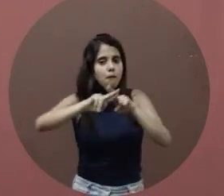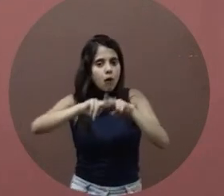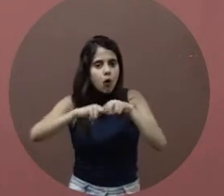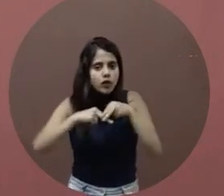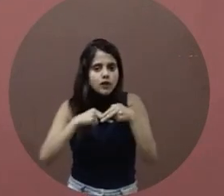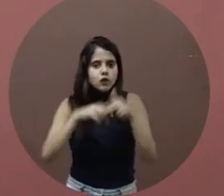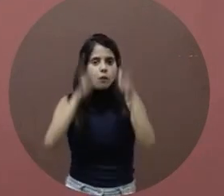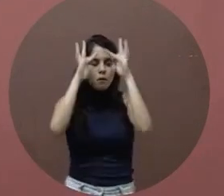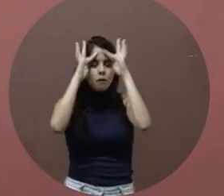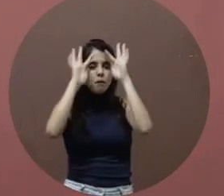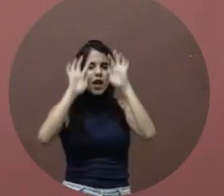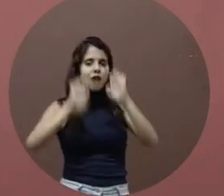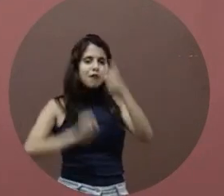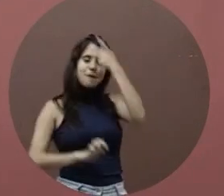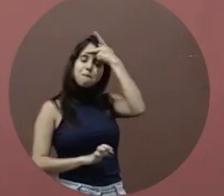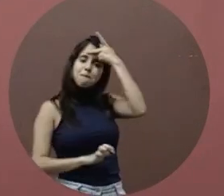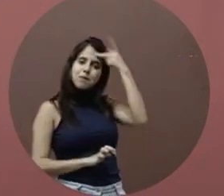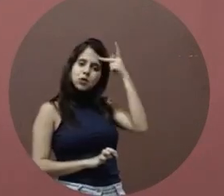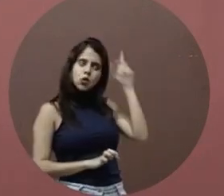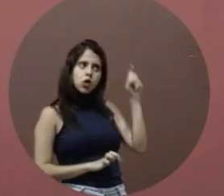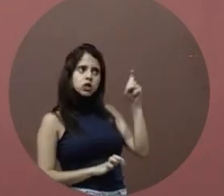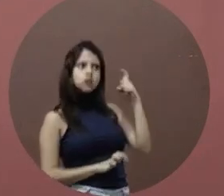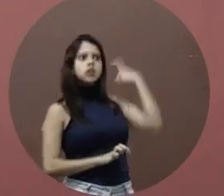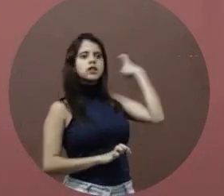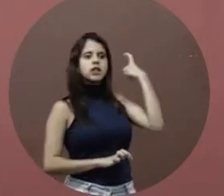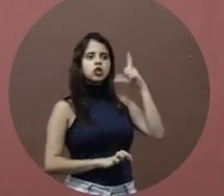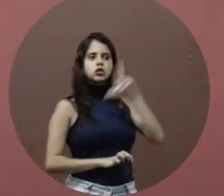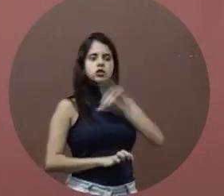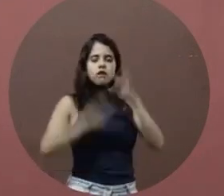fé, os antigos obtiveram um testemunho